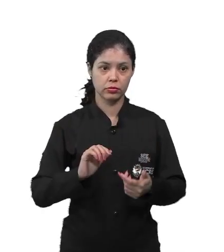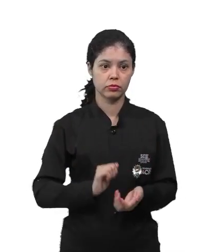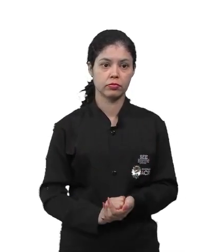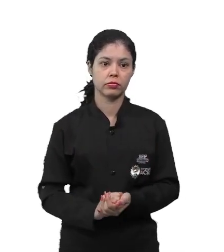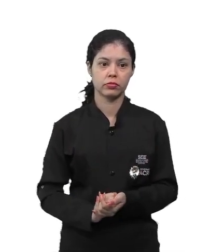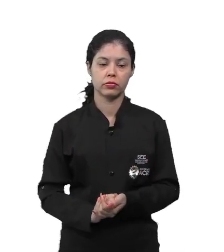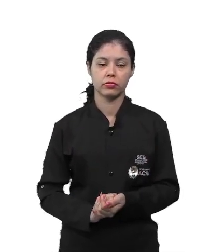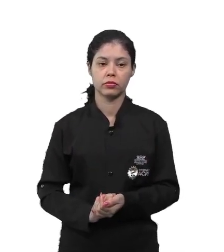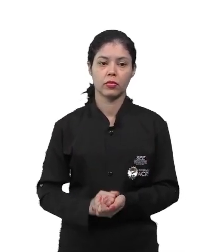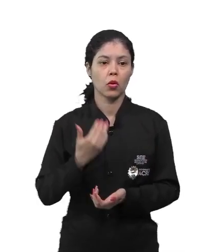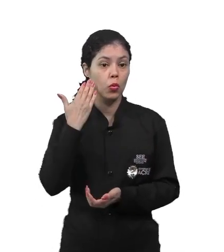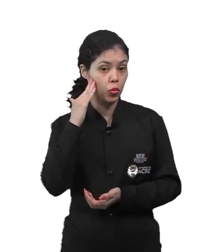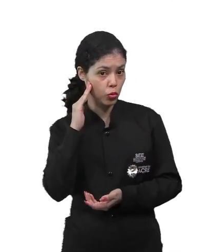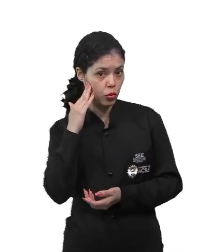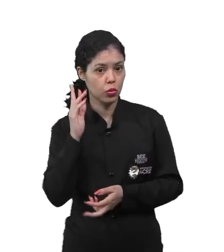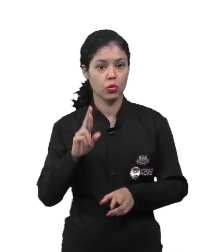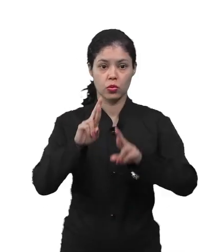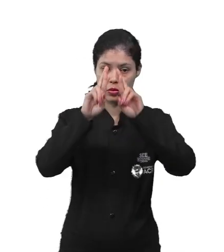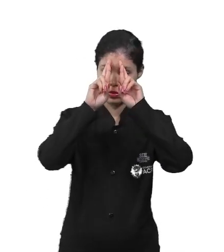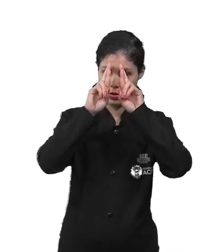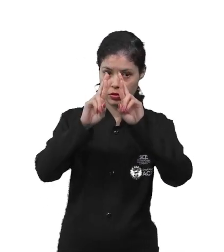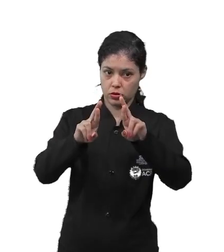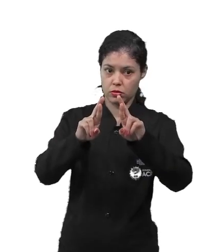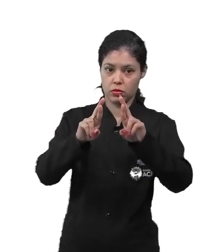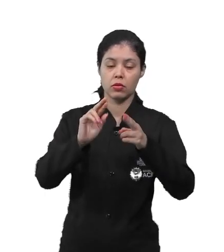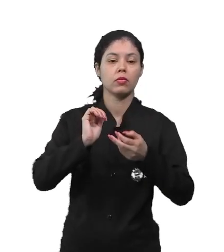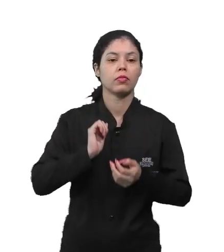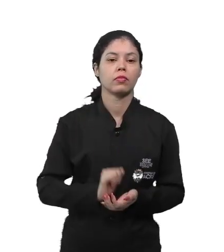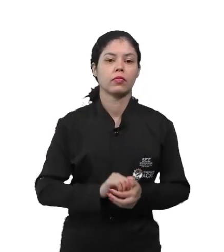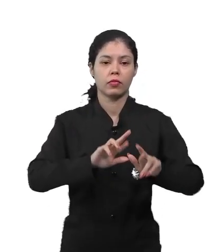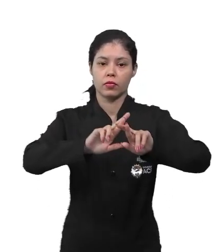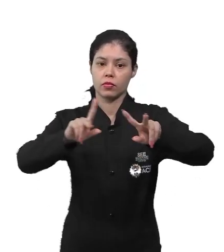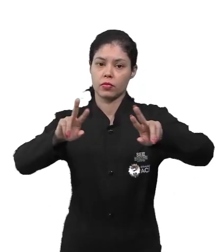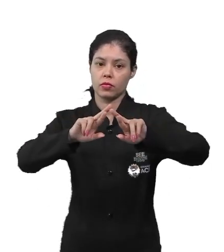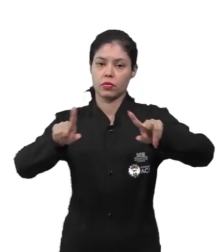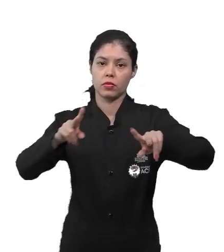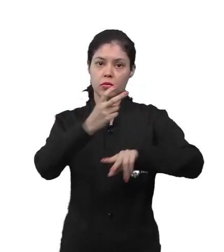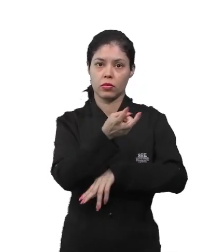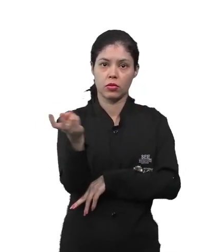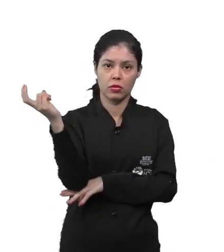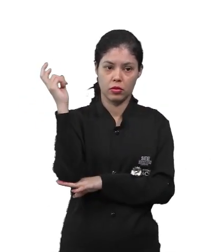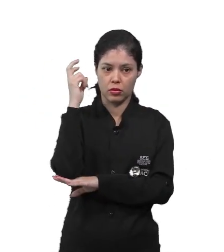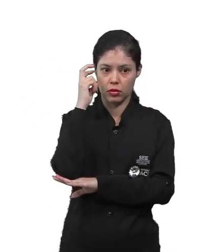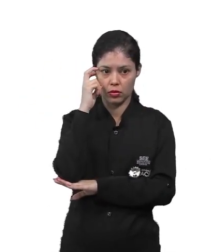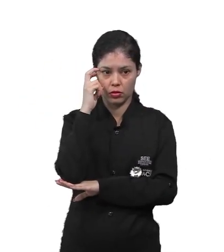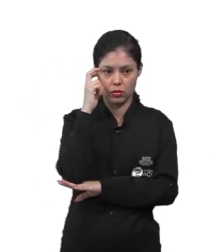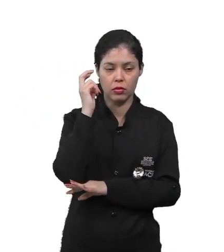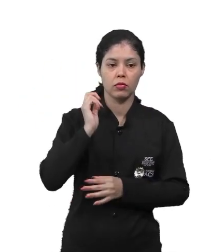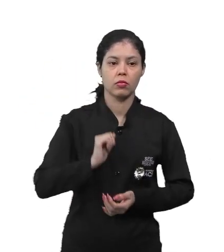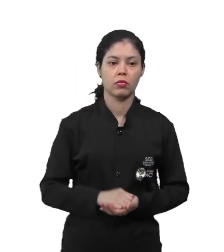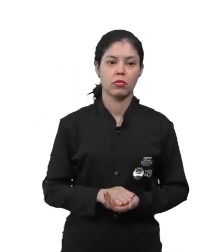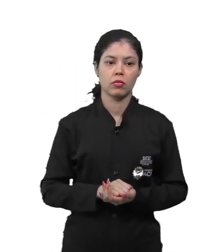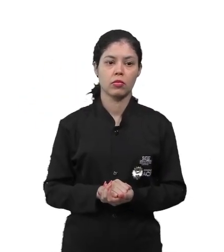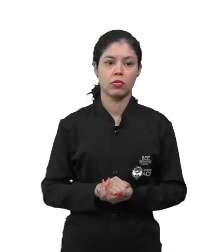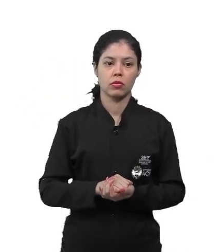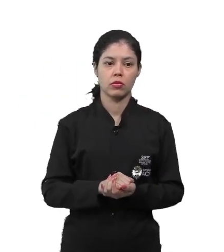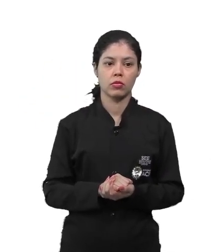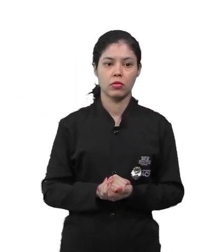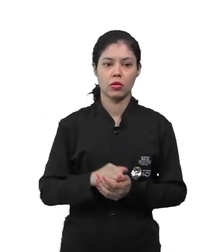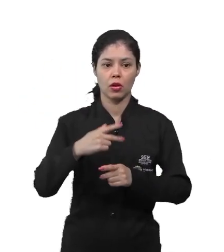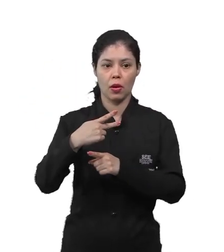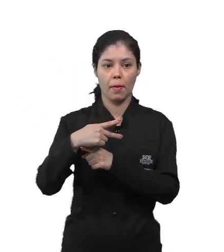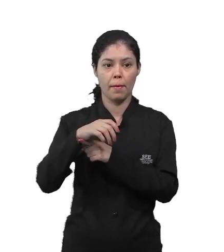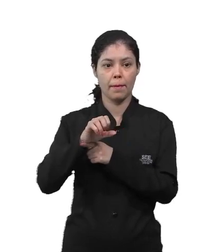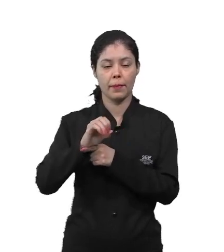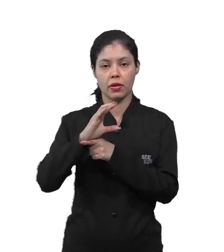guerras, bem como fomentar o entendimento e respeito entre as diferentes